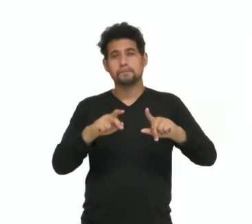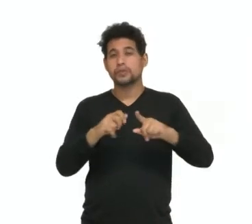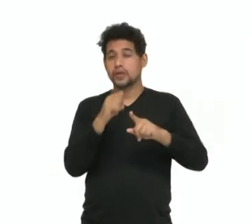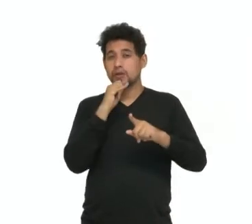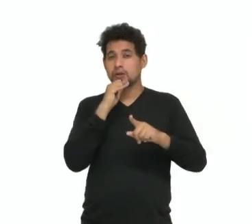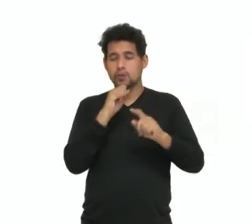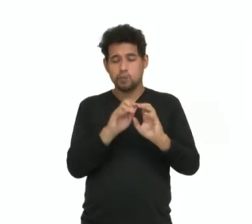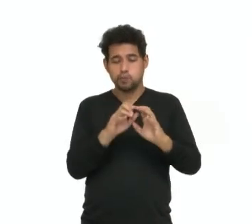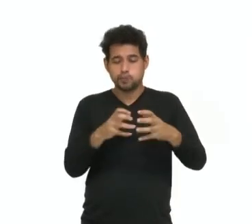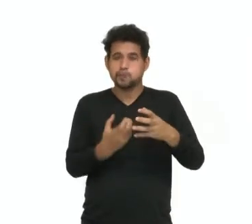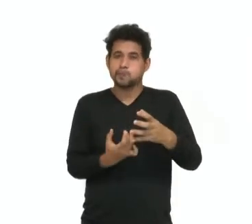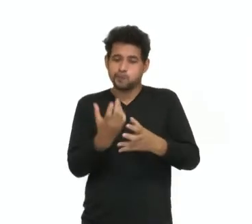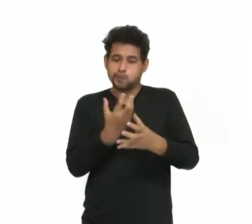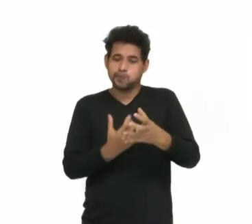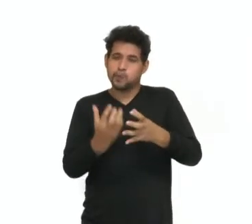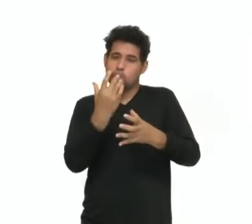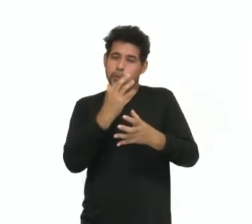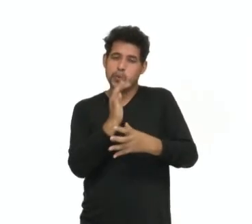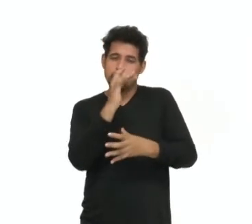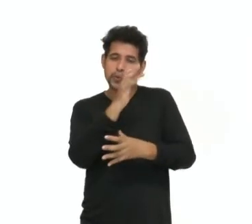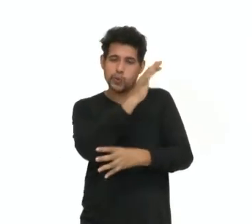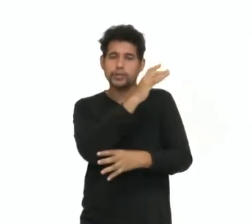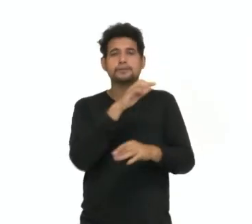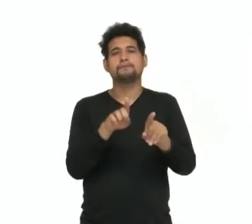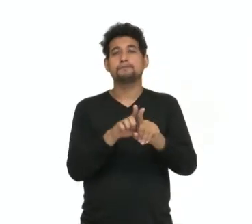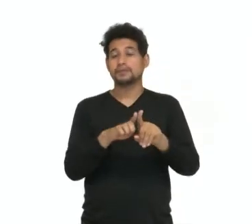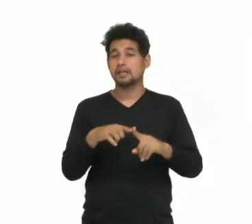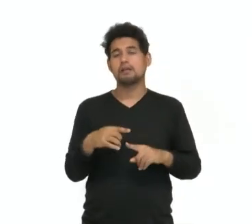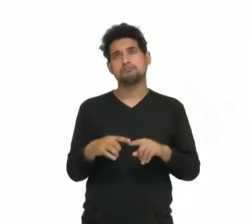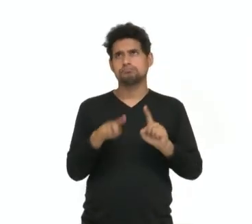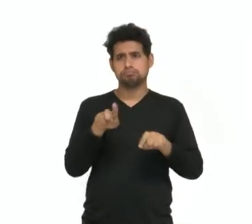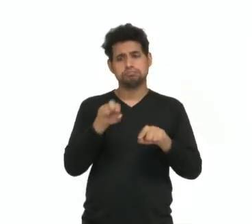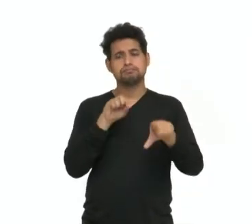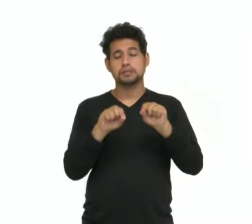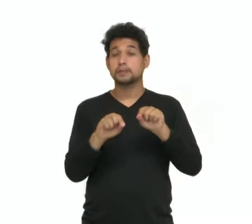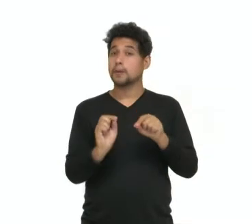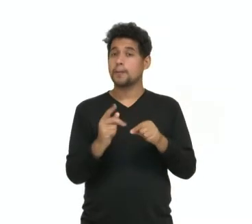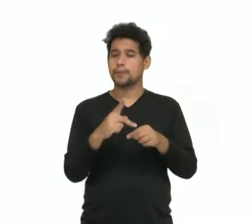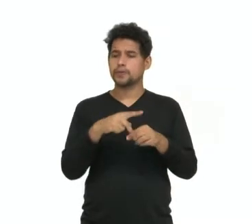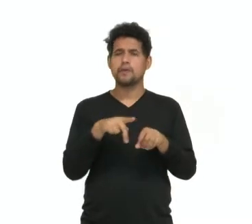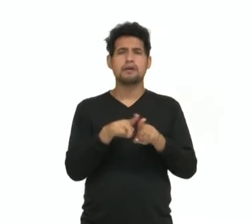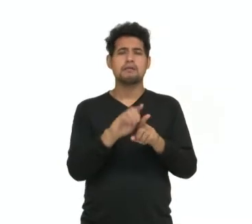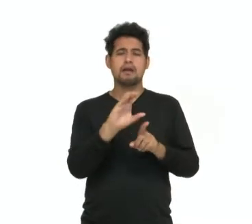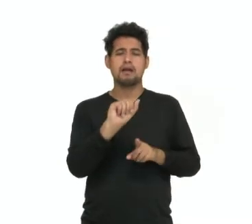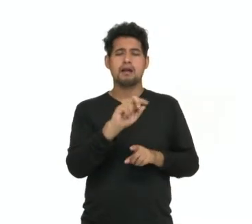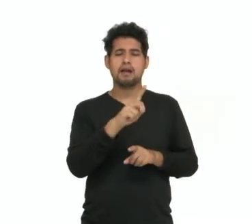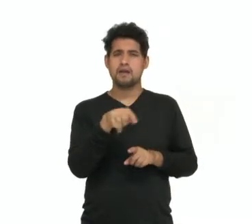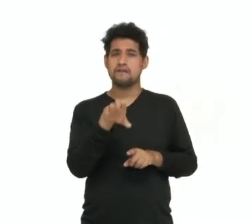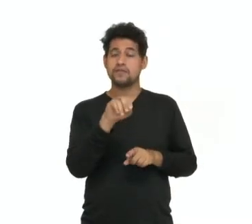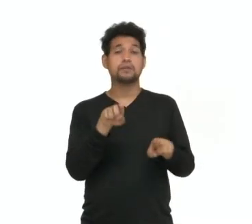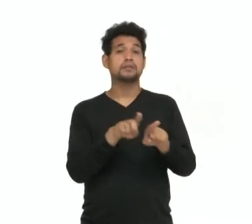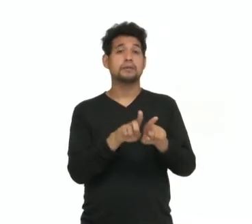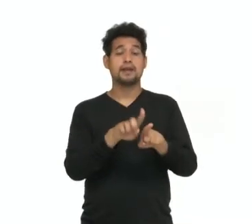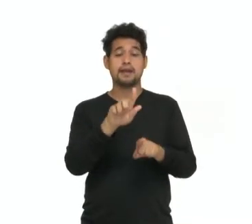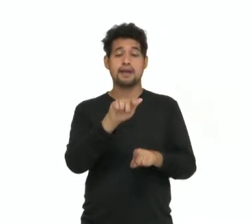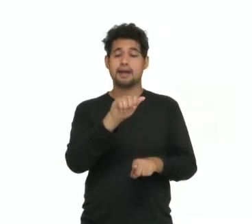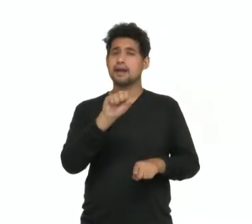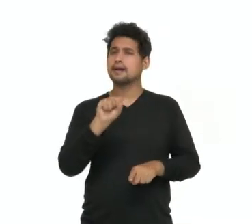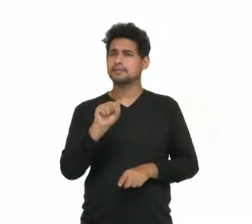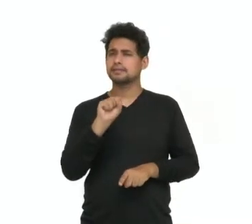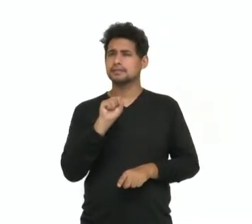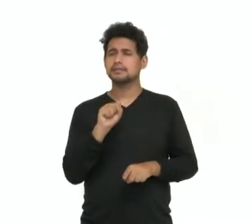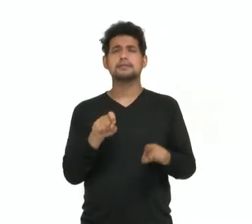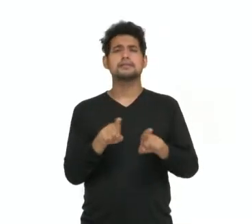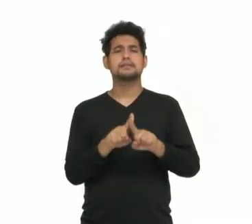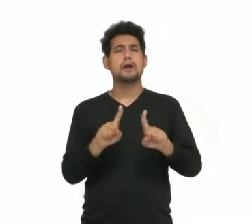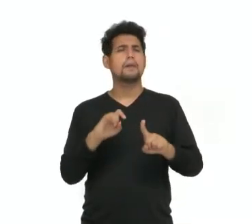seja, pelo processo de queima. São considerados como uma fonte alternativa ao petróleo, ao carvão mineral e ao gás natural. As